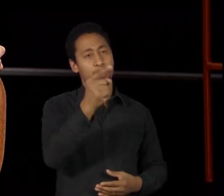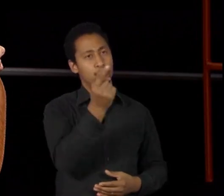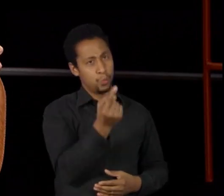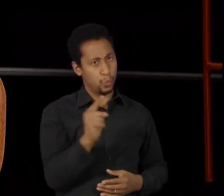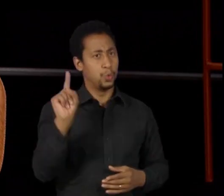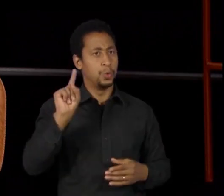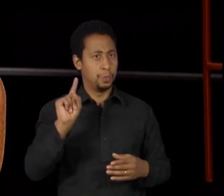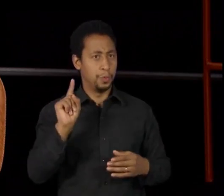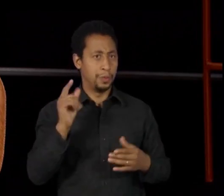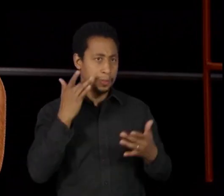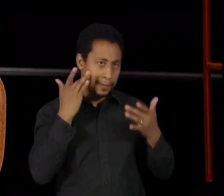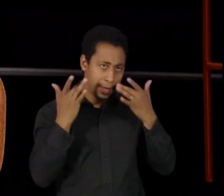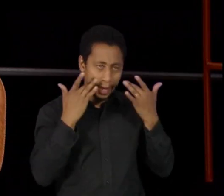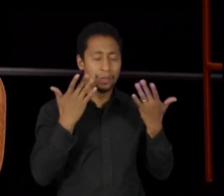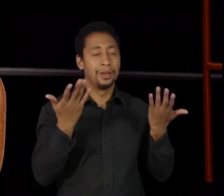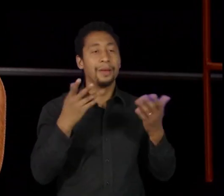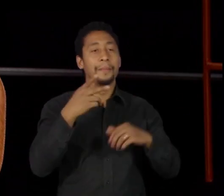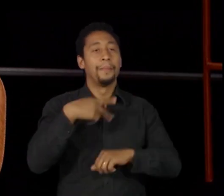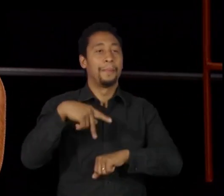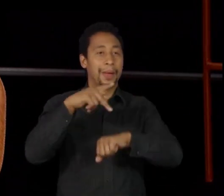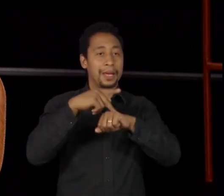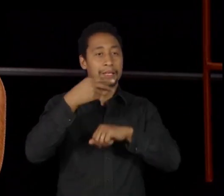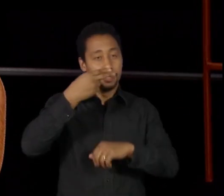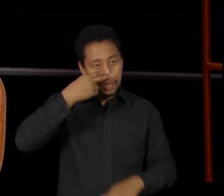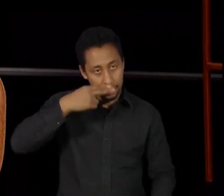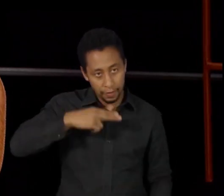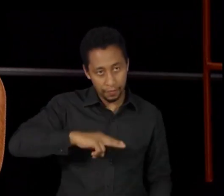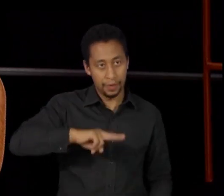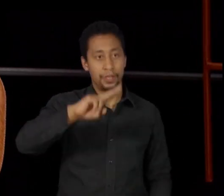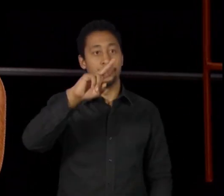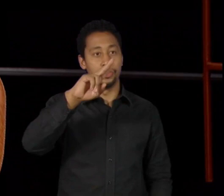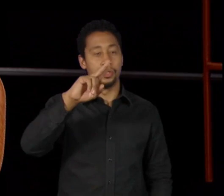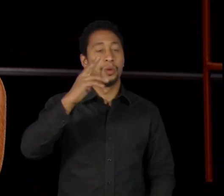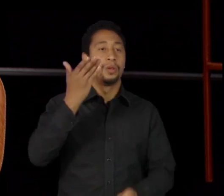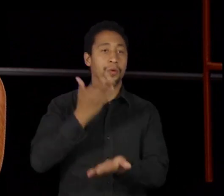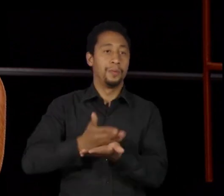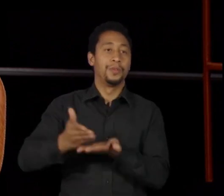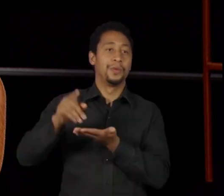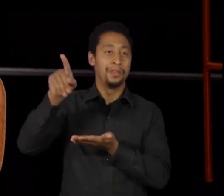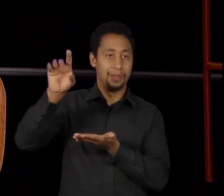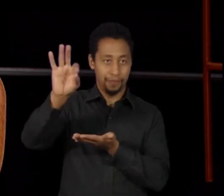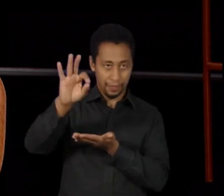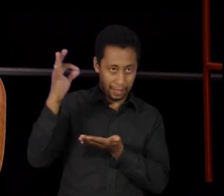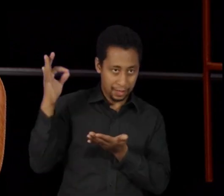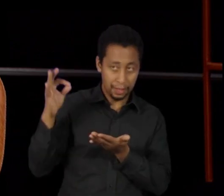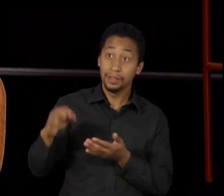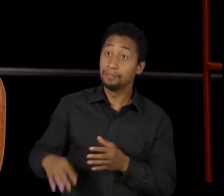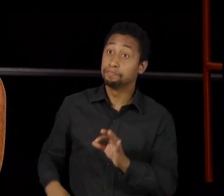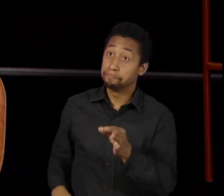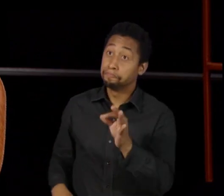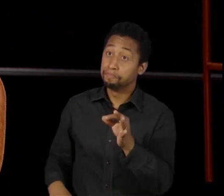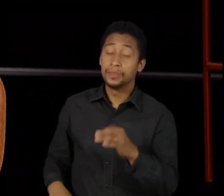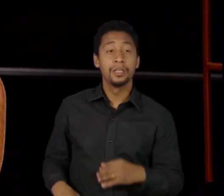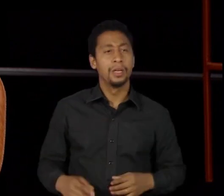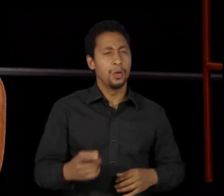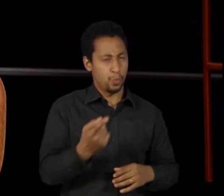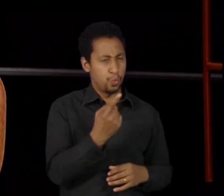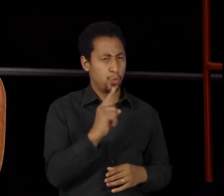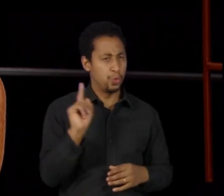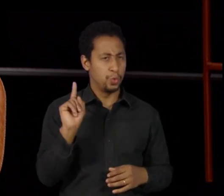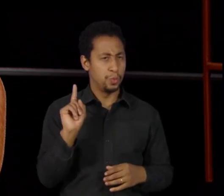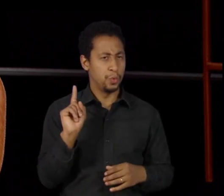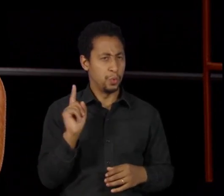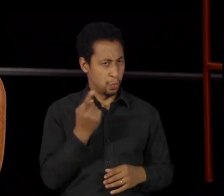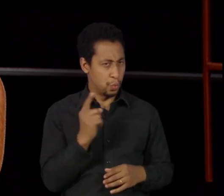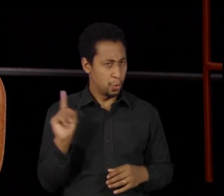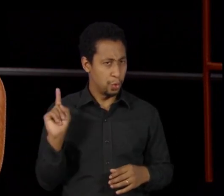foi O País dos Elefantes, que estreou em Avignon, na França. Exato. Também foi o último da companhia, né? Porque foi naquele momento do imbróglio